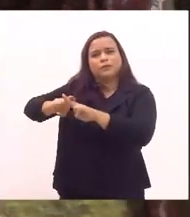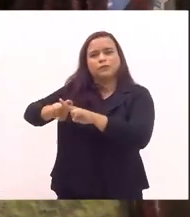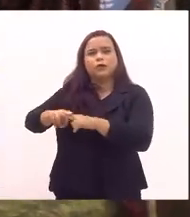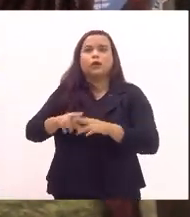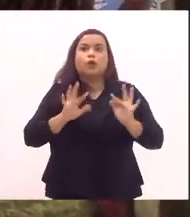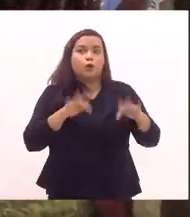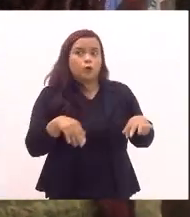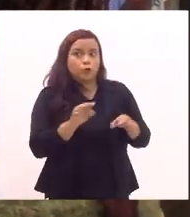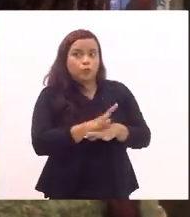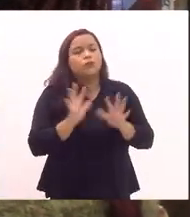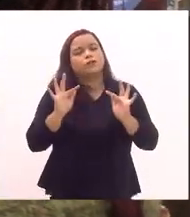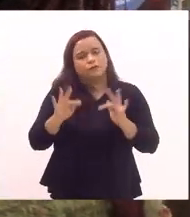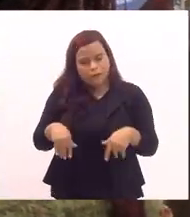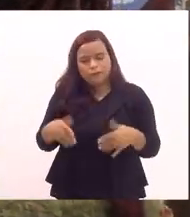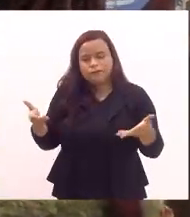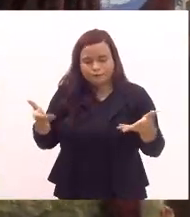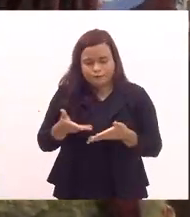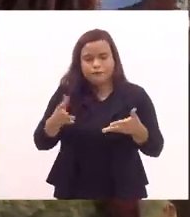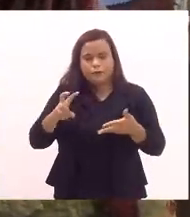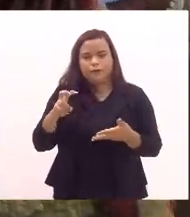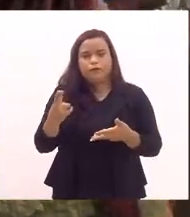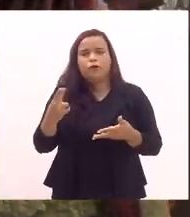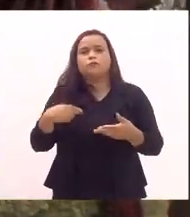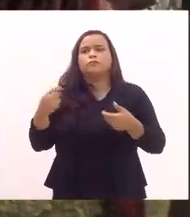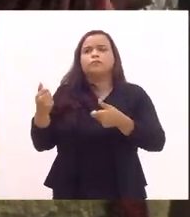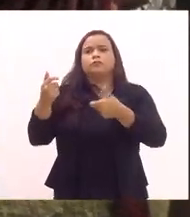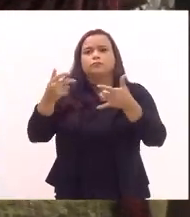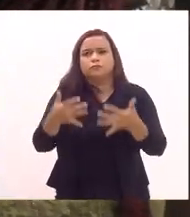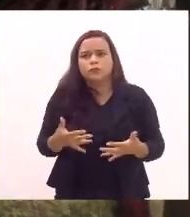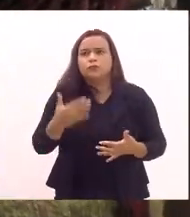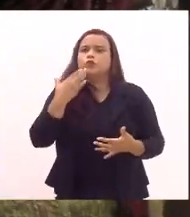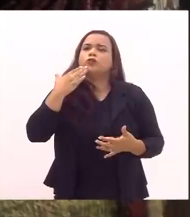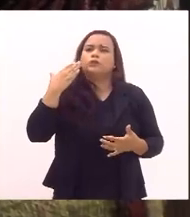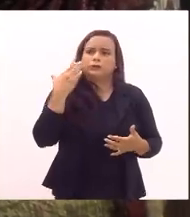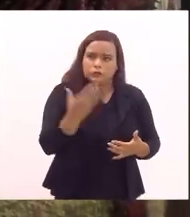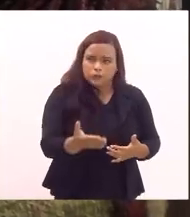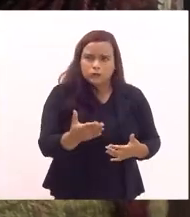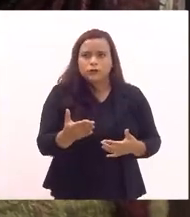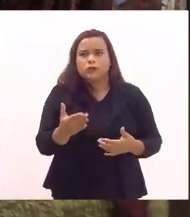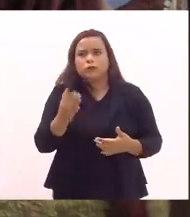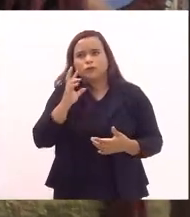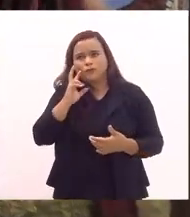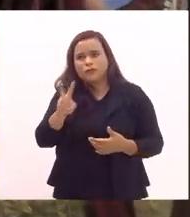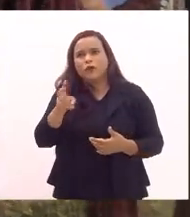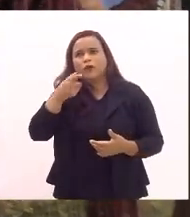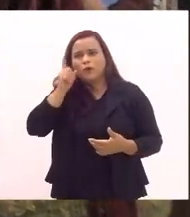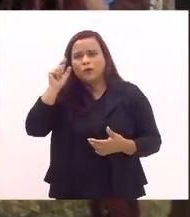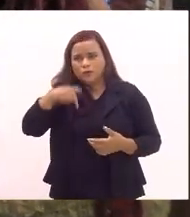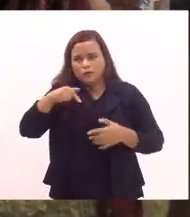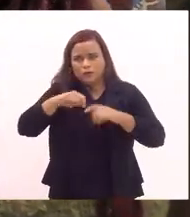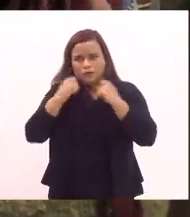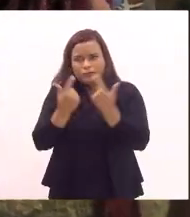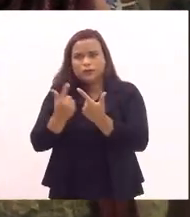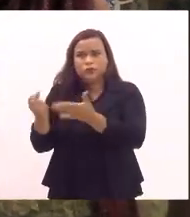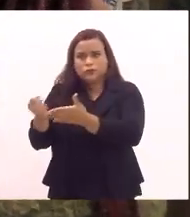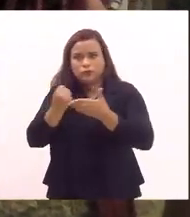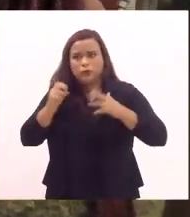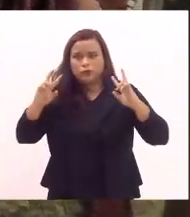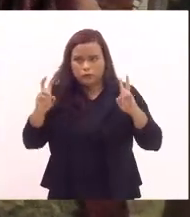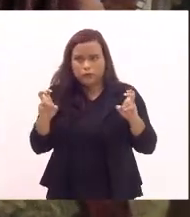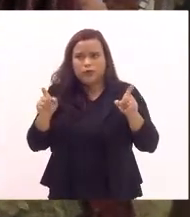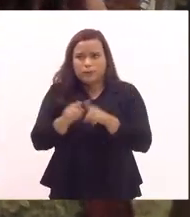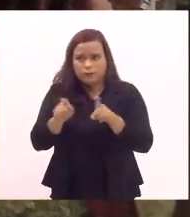concluir difícil concluindo deixa aqui a solicitação Vick ontem essa casa trouxe o tema